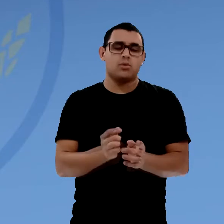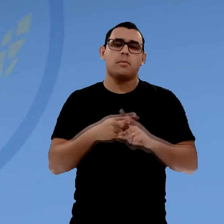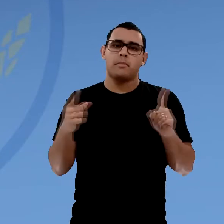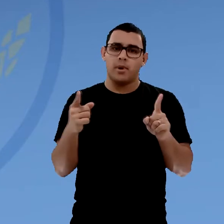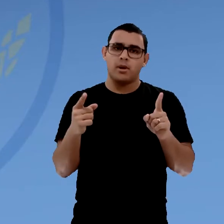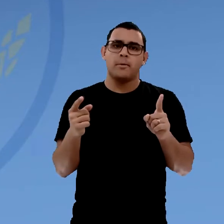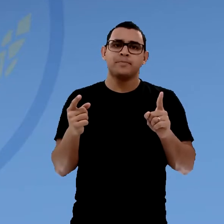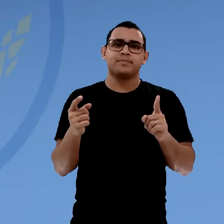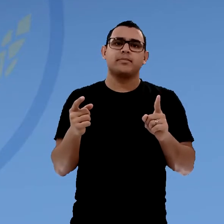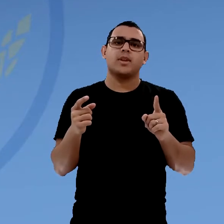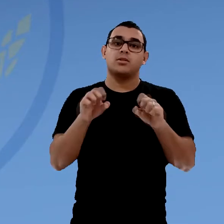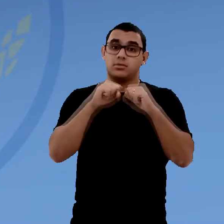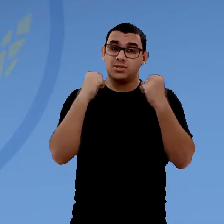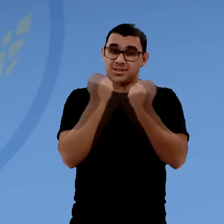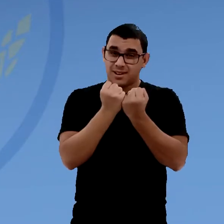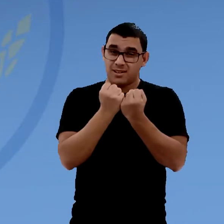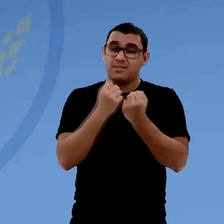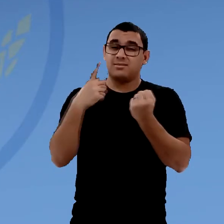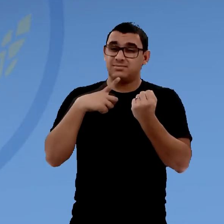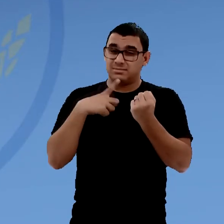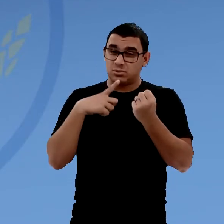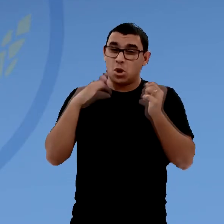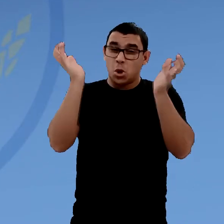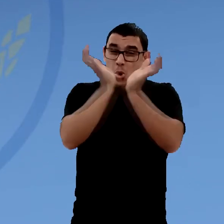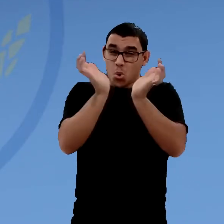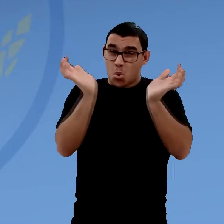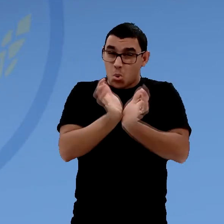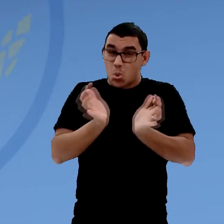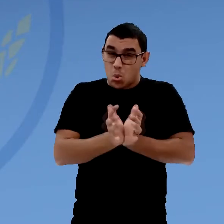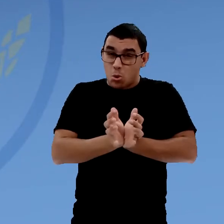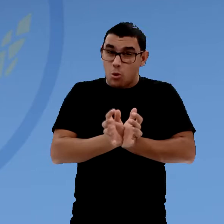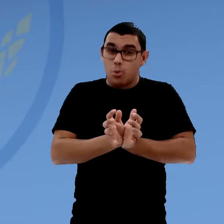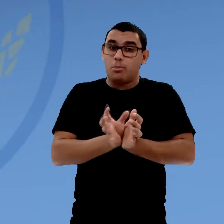estratificação, mas as sociedades fortemente estratificadas têm